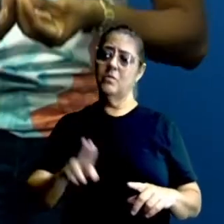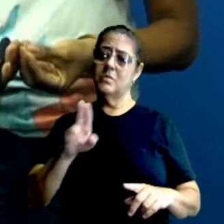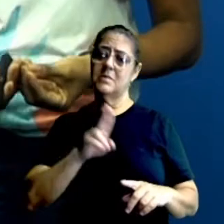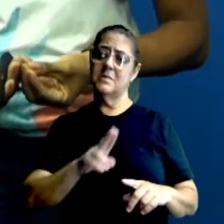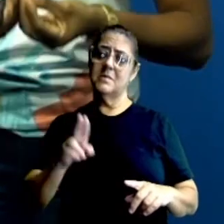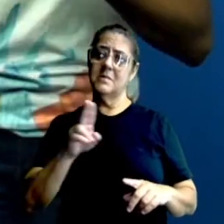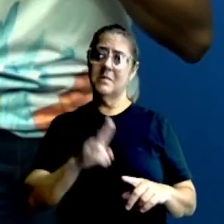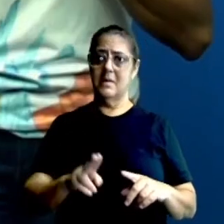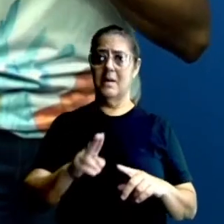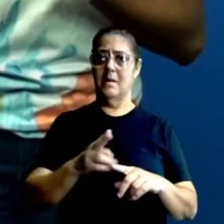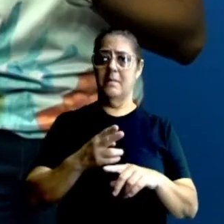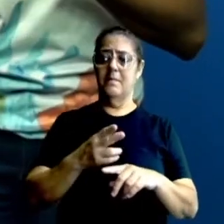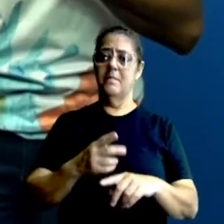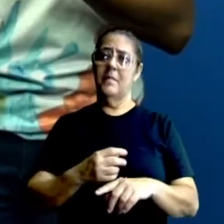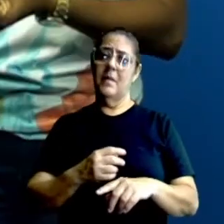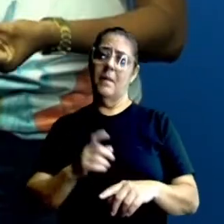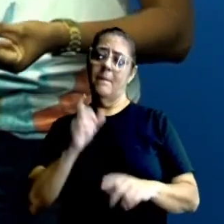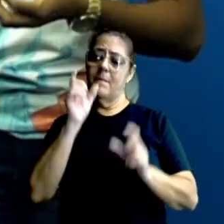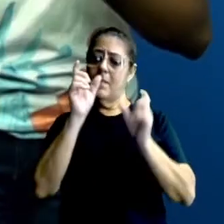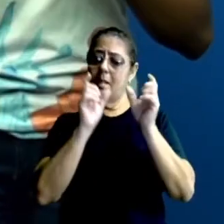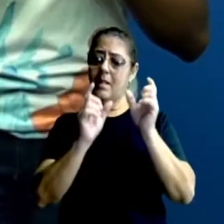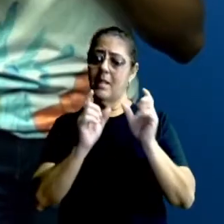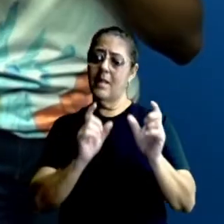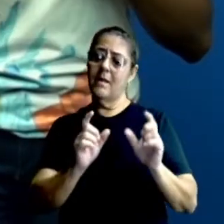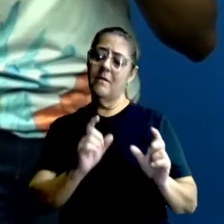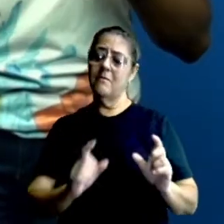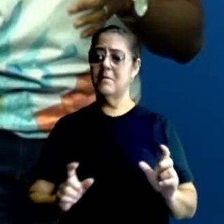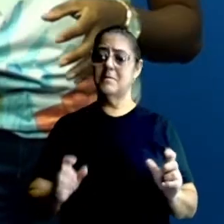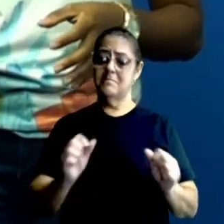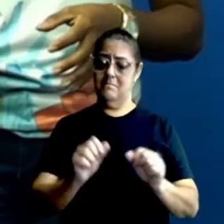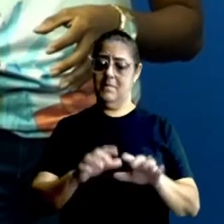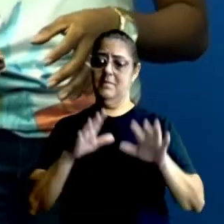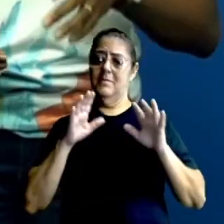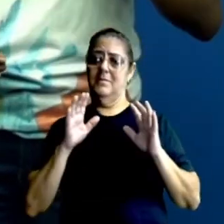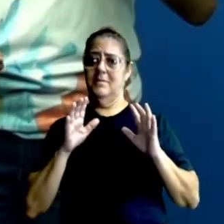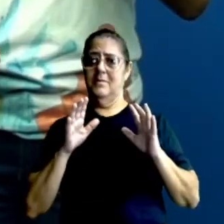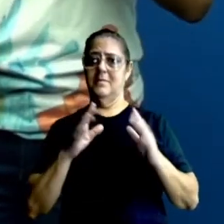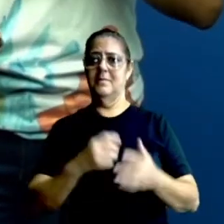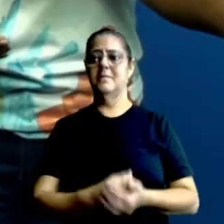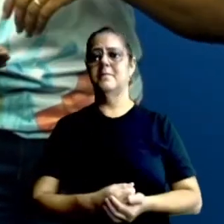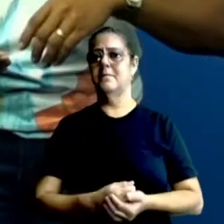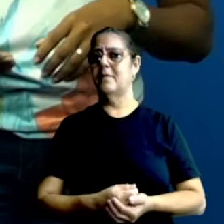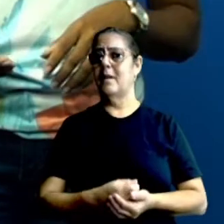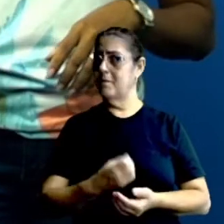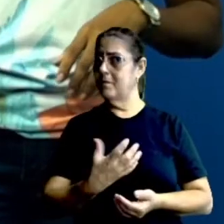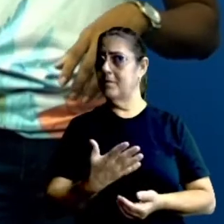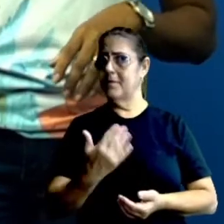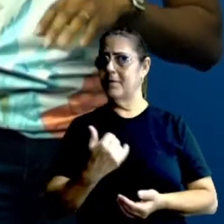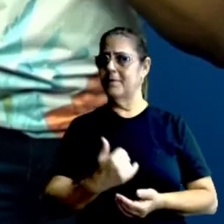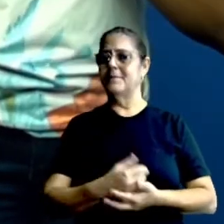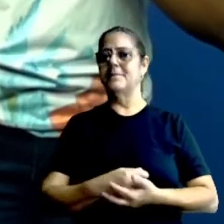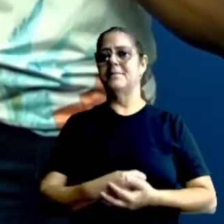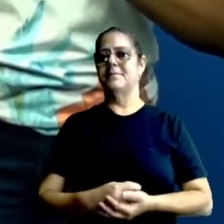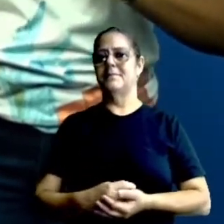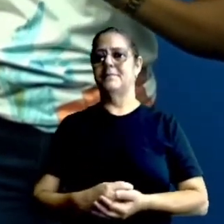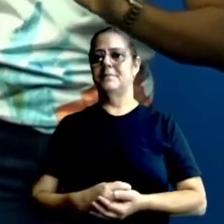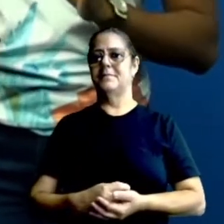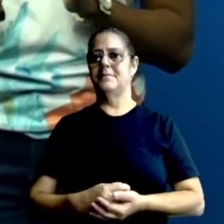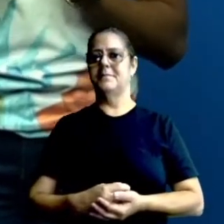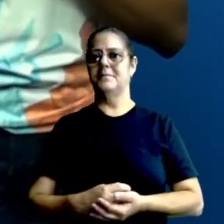usar ao máximo as médias Word ou seja as palavrinhas mágicas vamos saber quais são